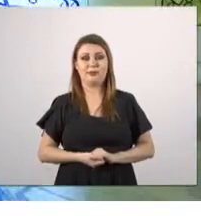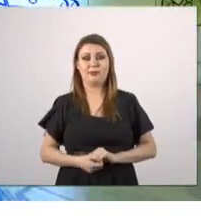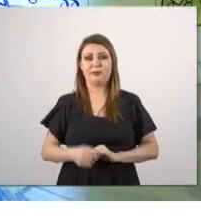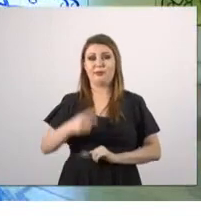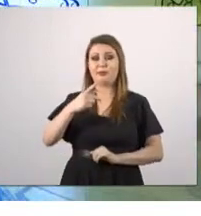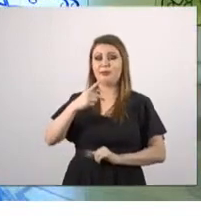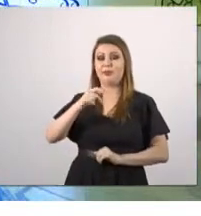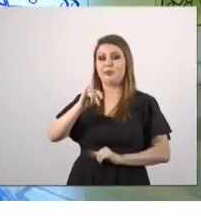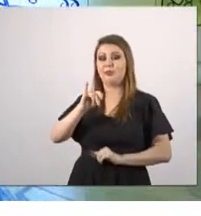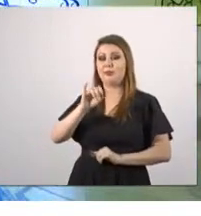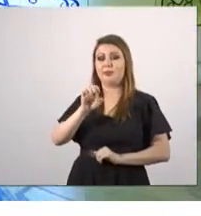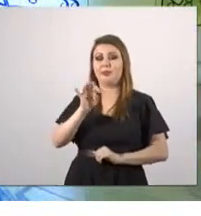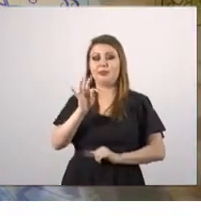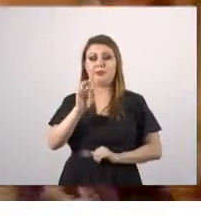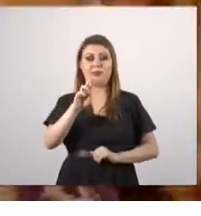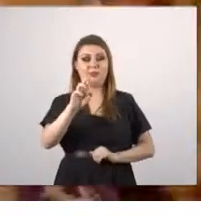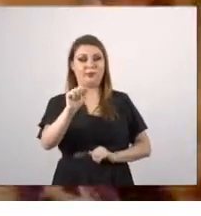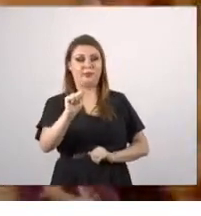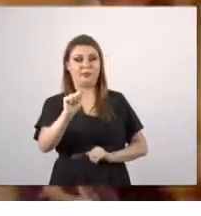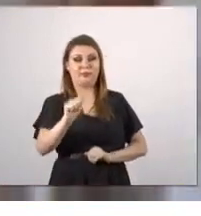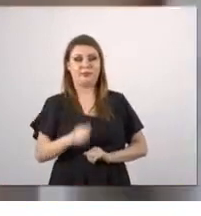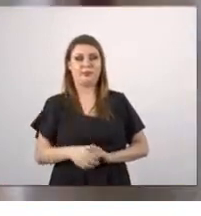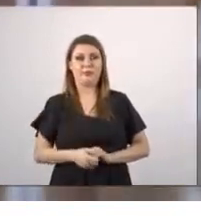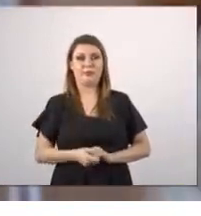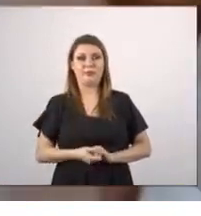Pietra Gabiati.